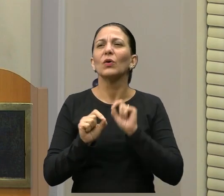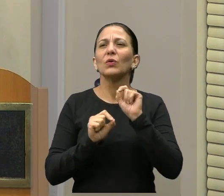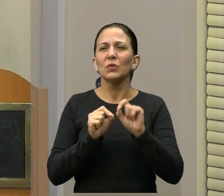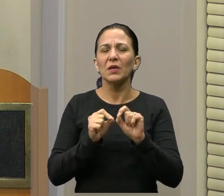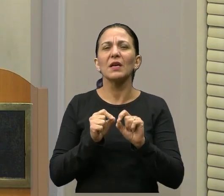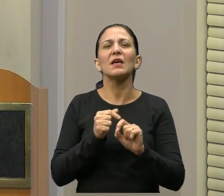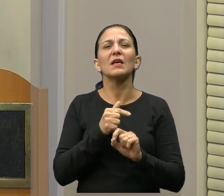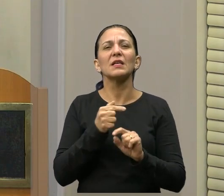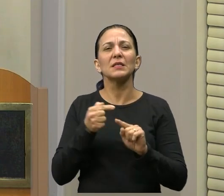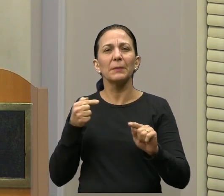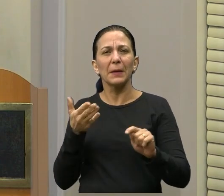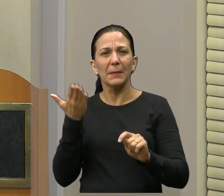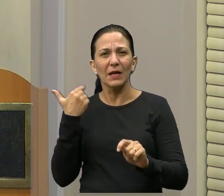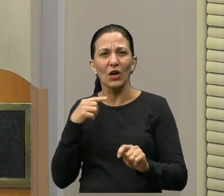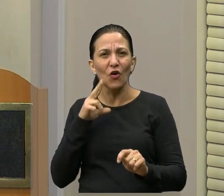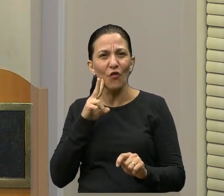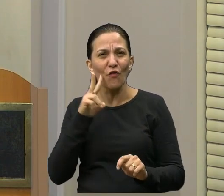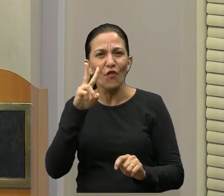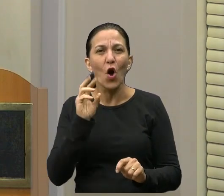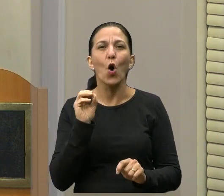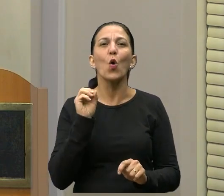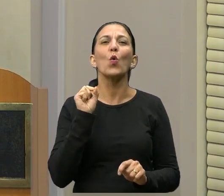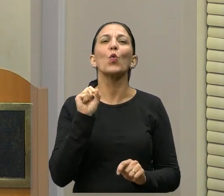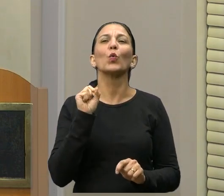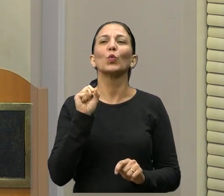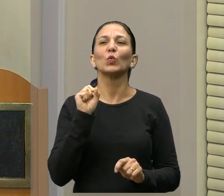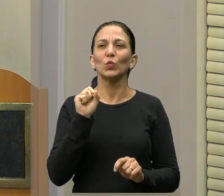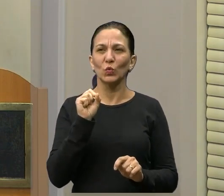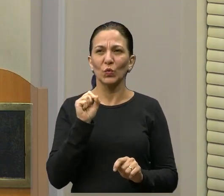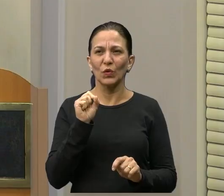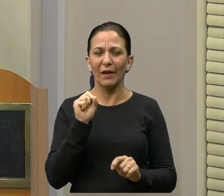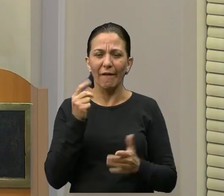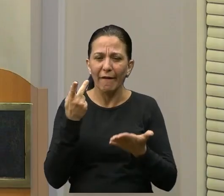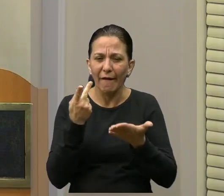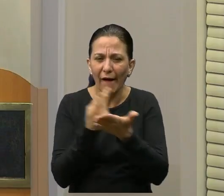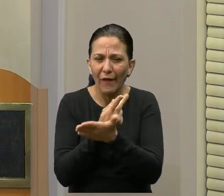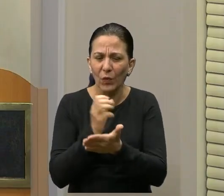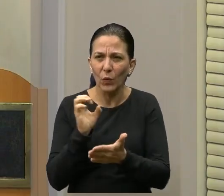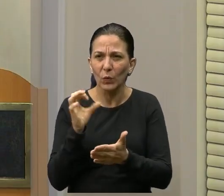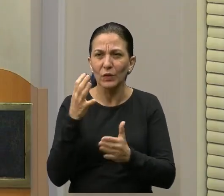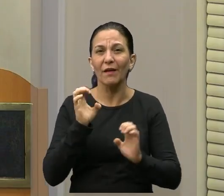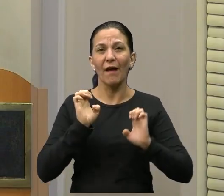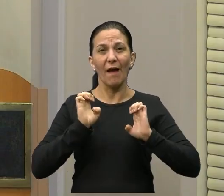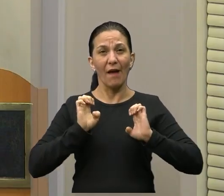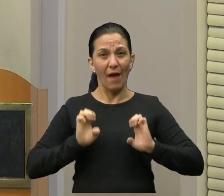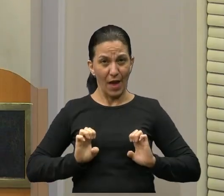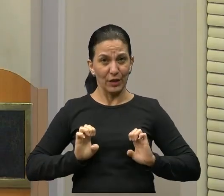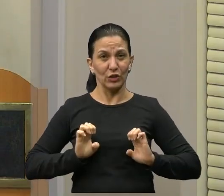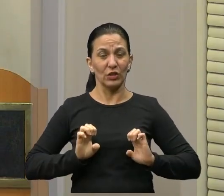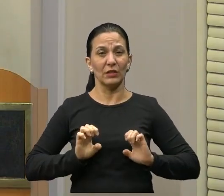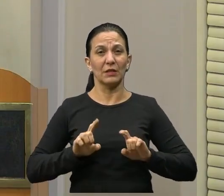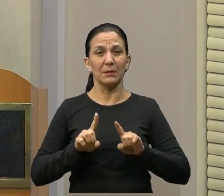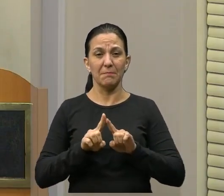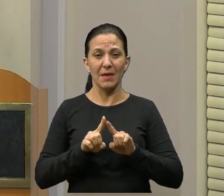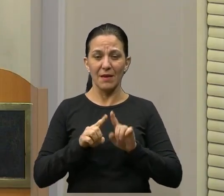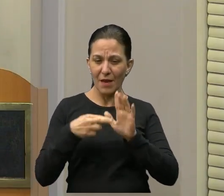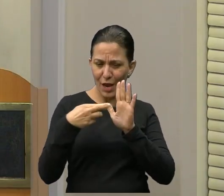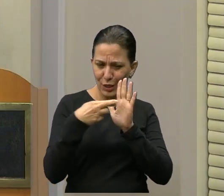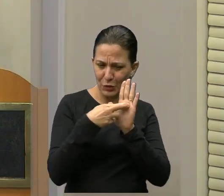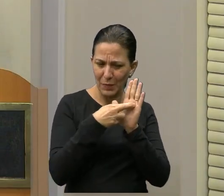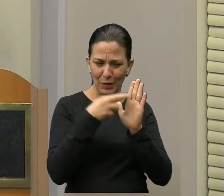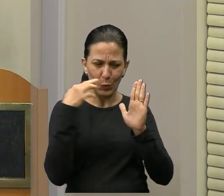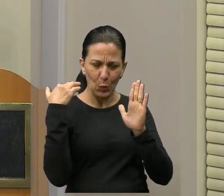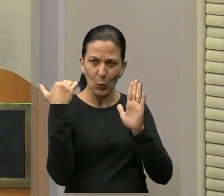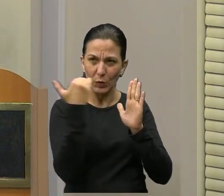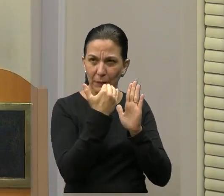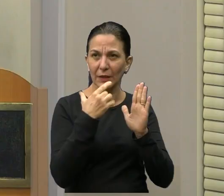lá. Vamos ver o que é algo incompatível com ética e decoro. O nosso regimento